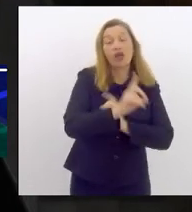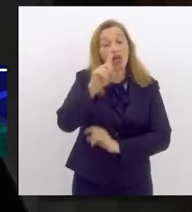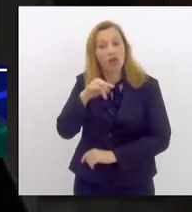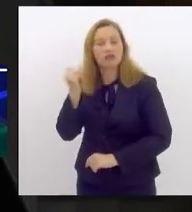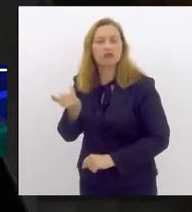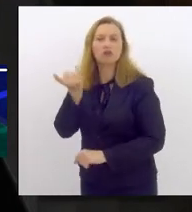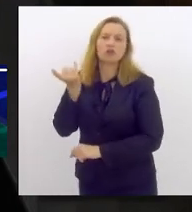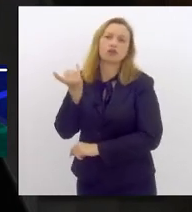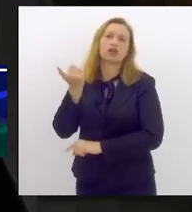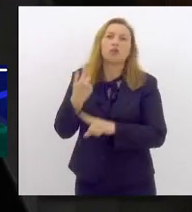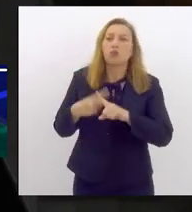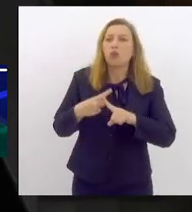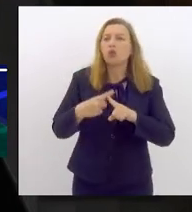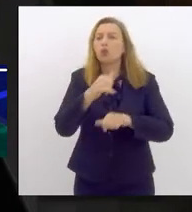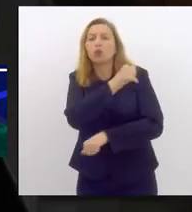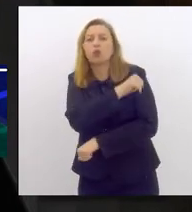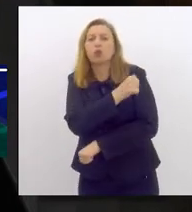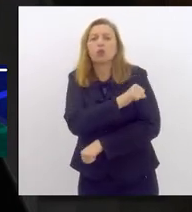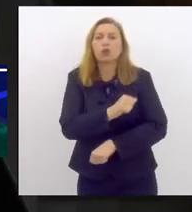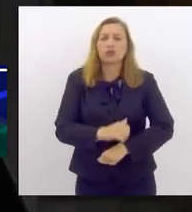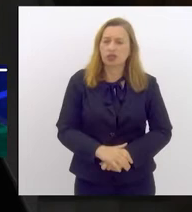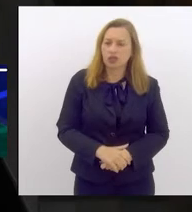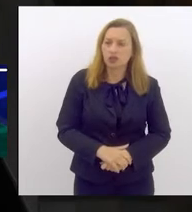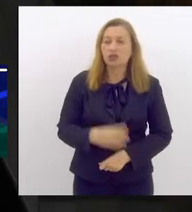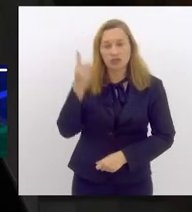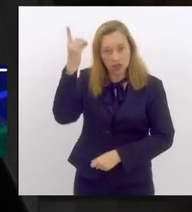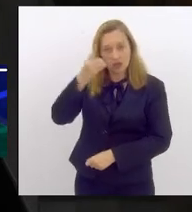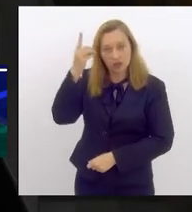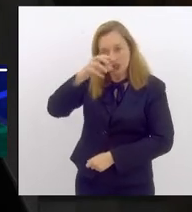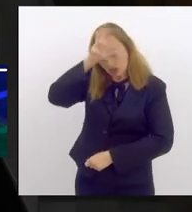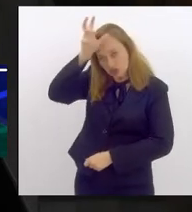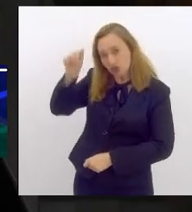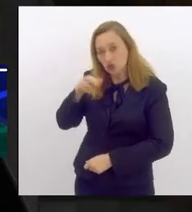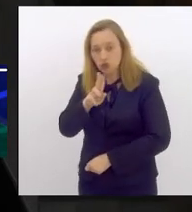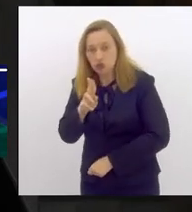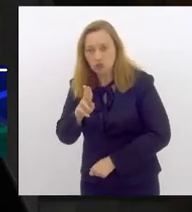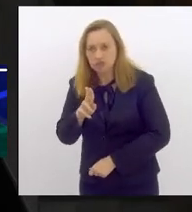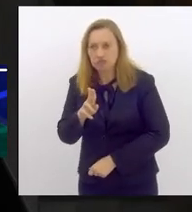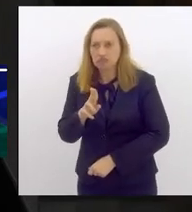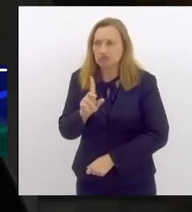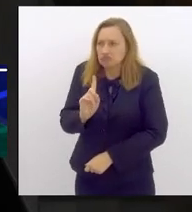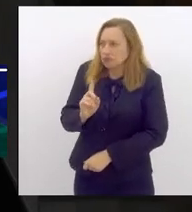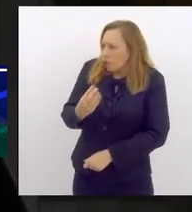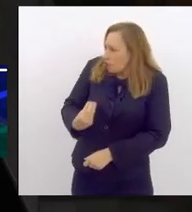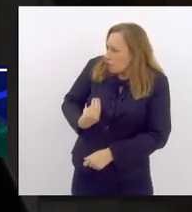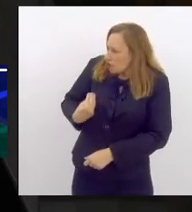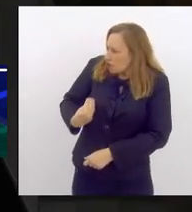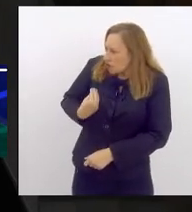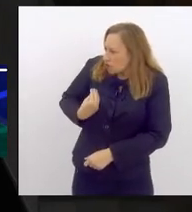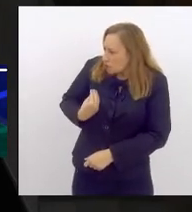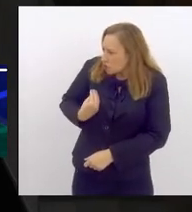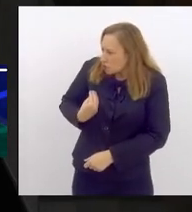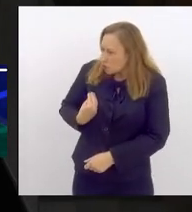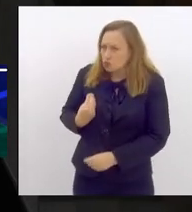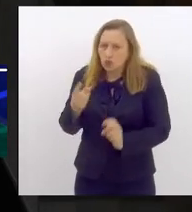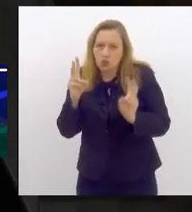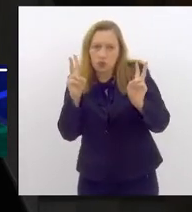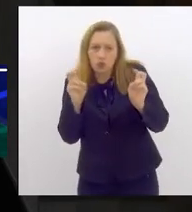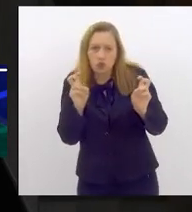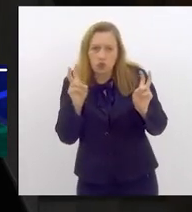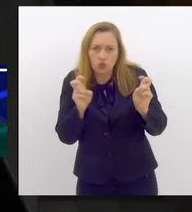isso é importante porque o Rio de Janeiro Deputado a tia Ju não está vivendo esta